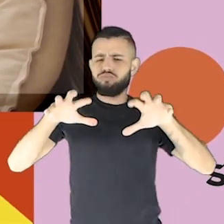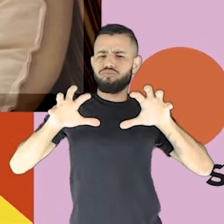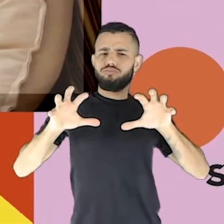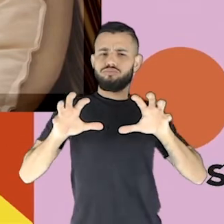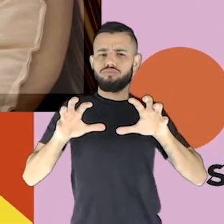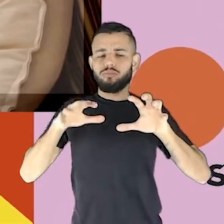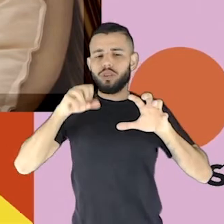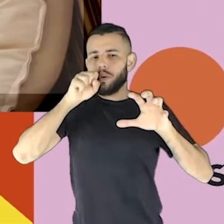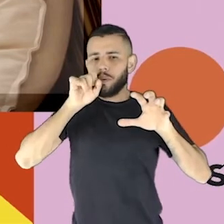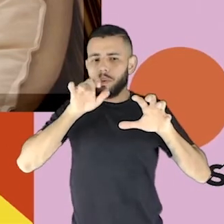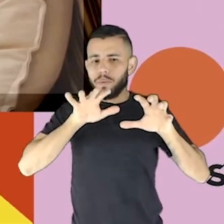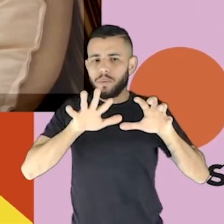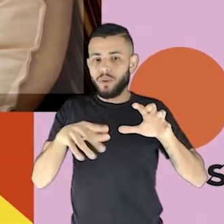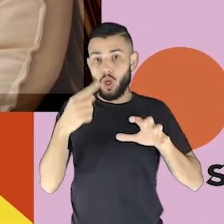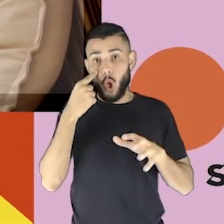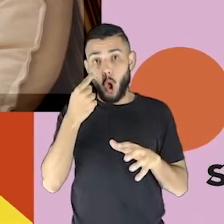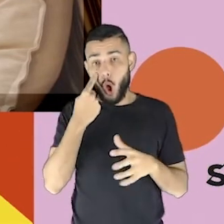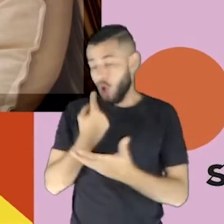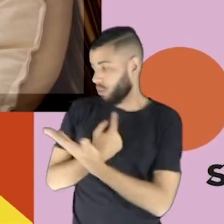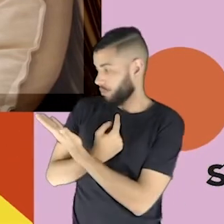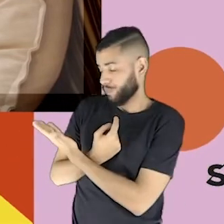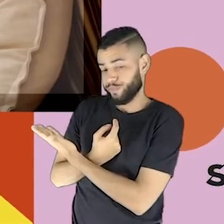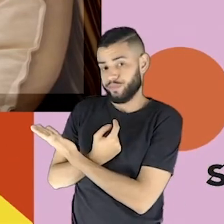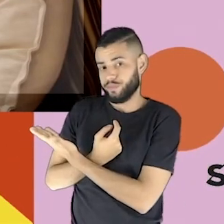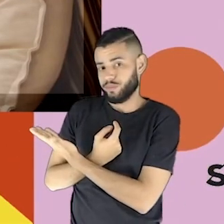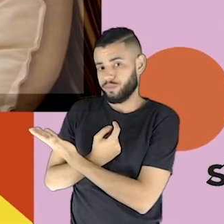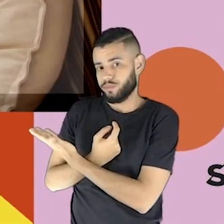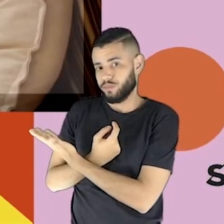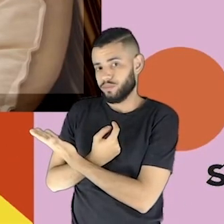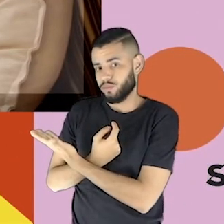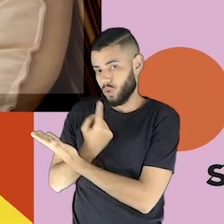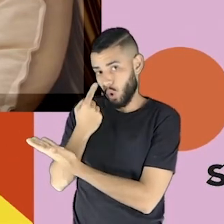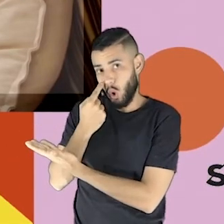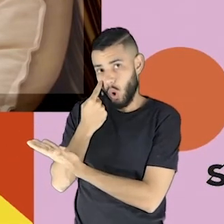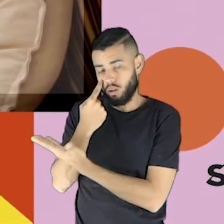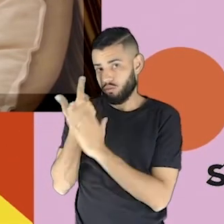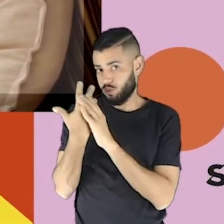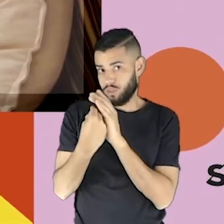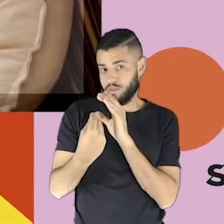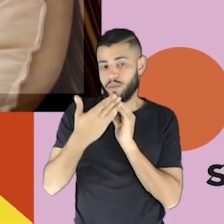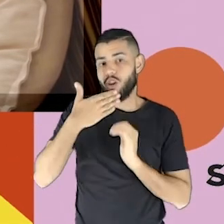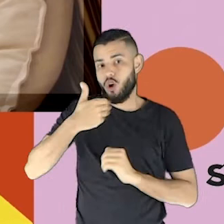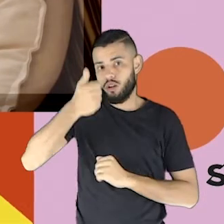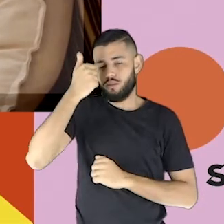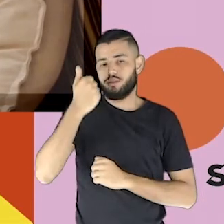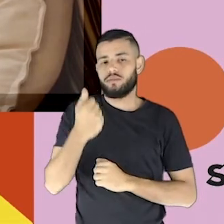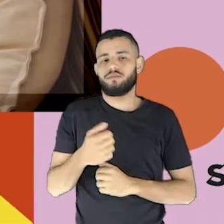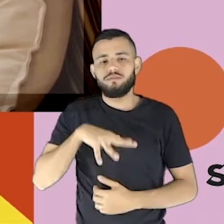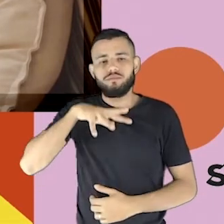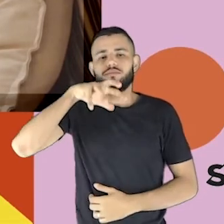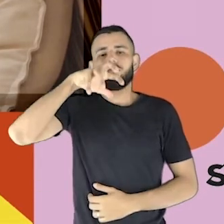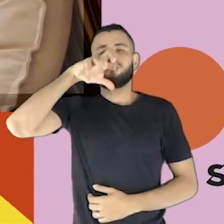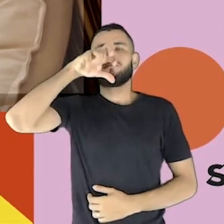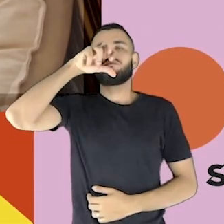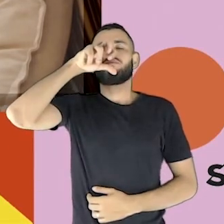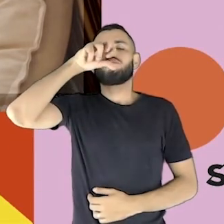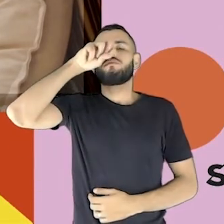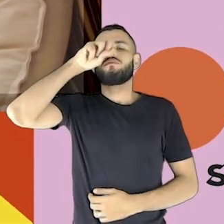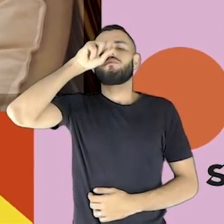ar. Arredonda as costas. Qualquer coisa eu mudei de posição para você ver melhor. Inspira, abre.